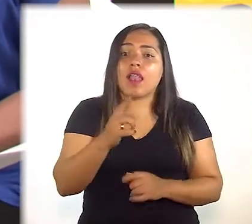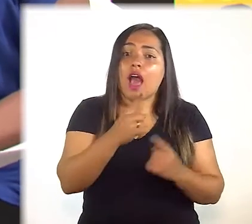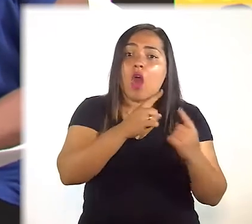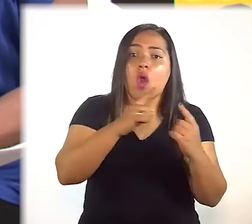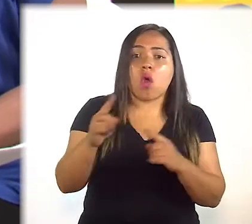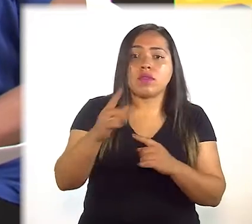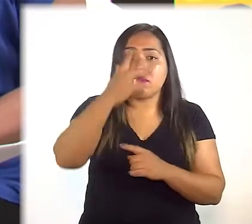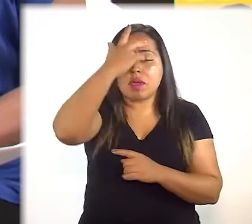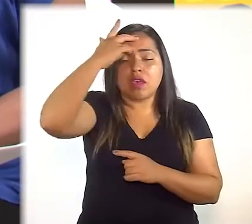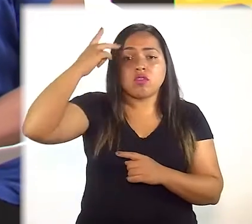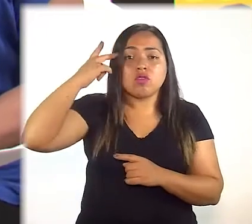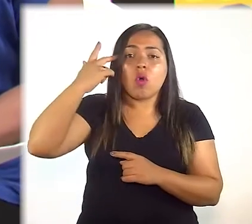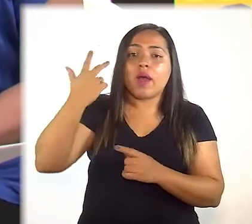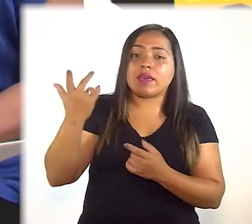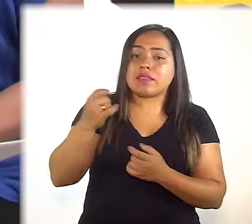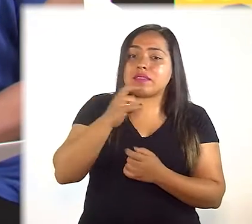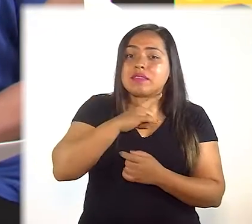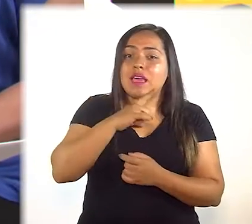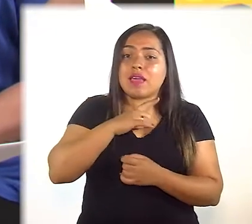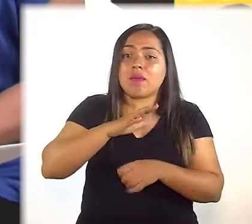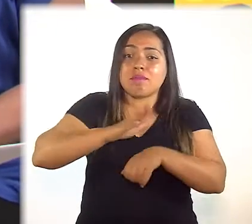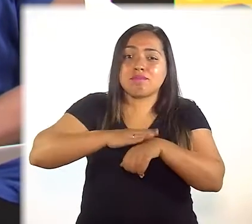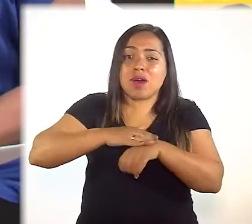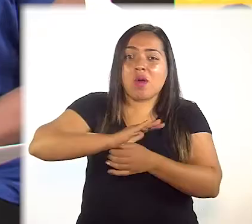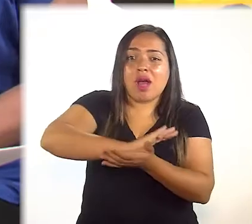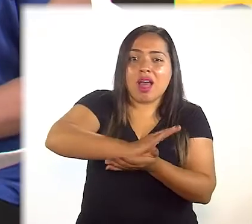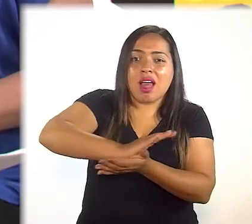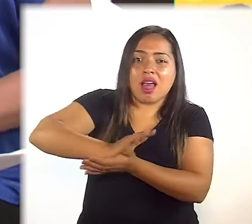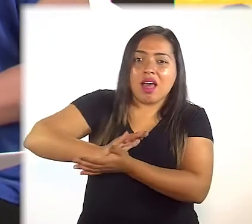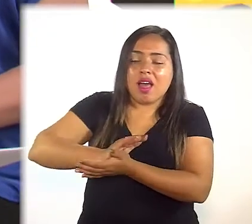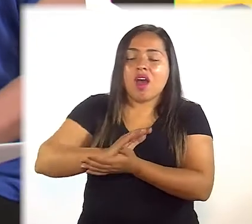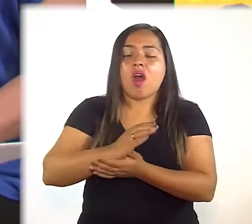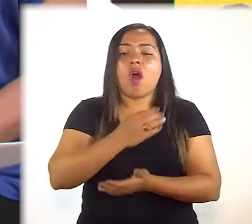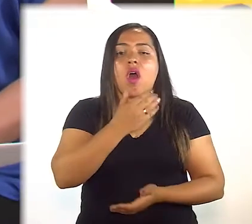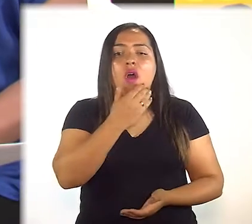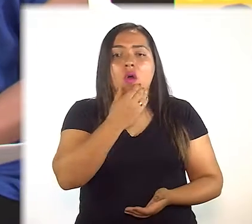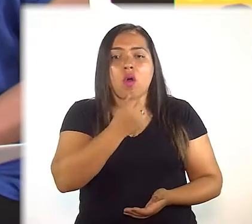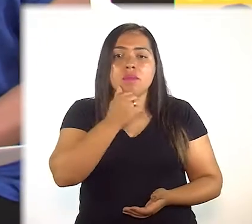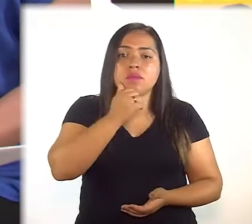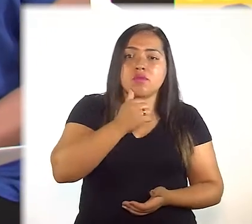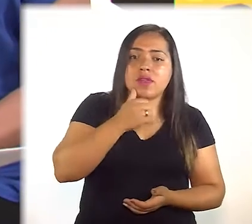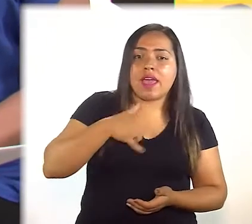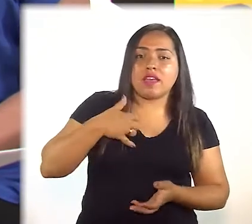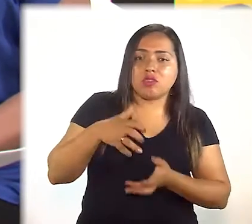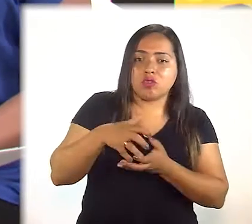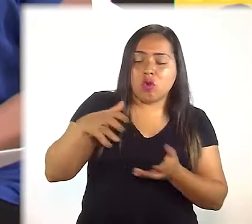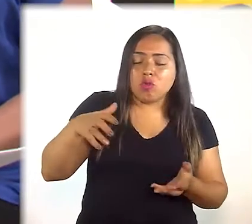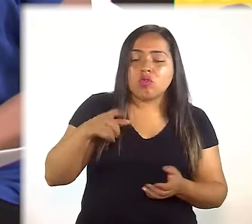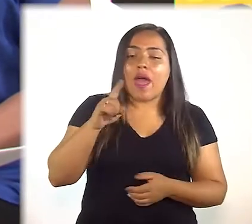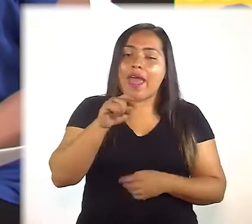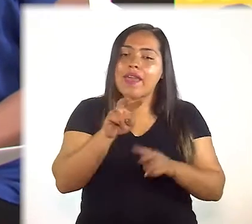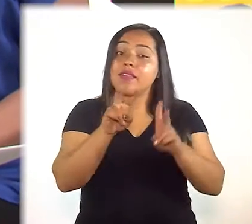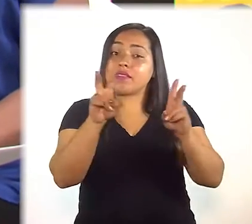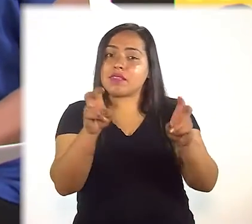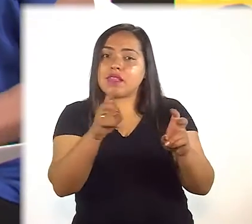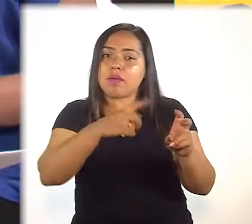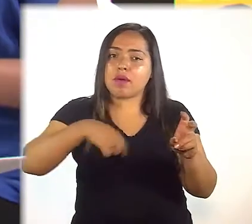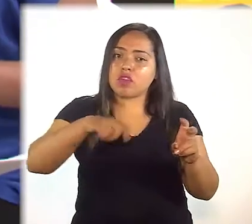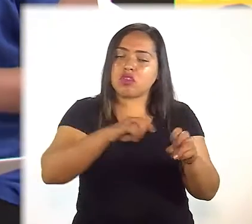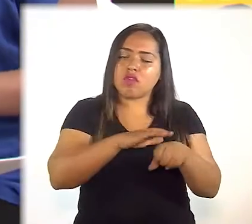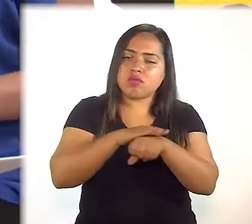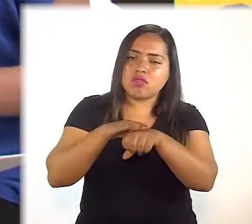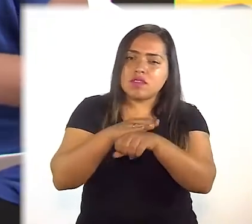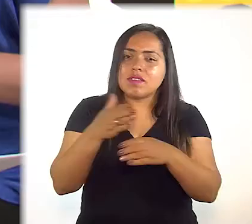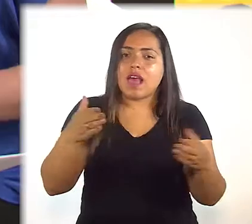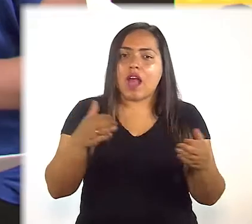ano, saltou assustadoramente para 17.000 denúncias. E é sobre esse assunto que vamos conversar agora